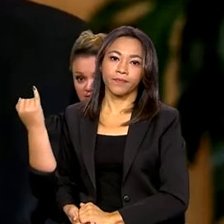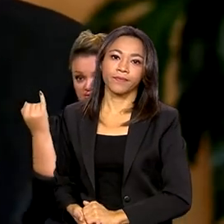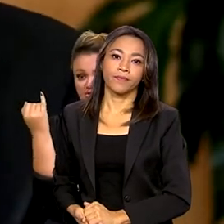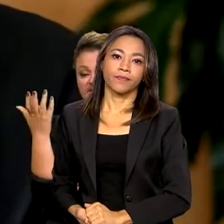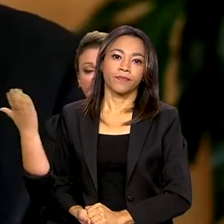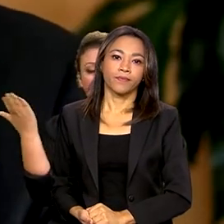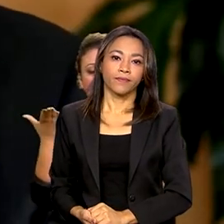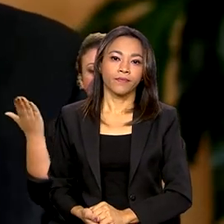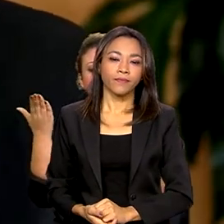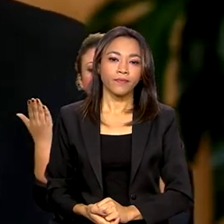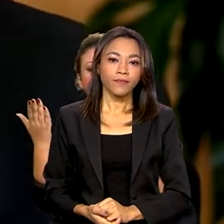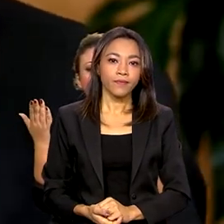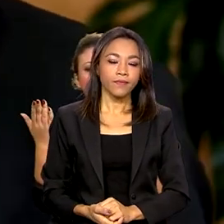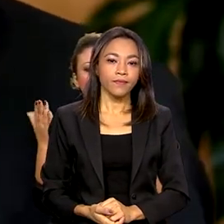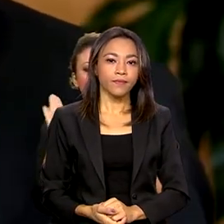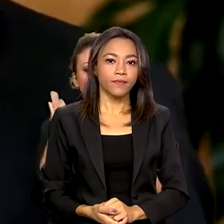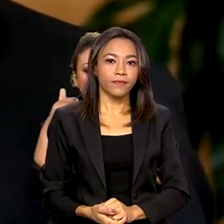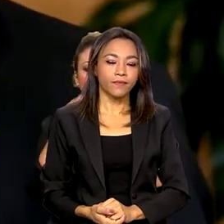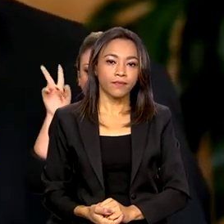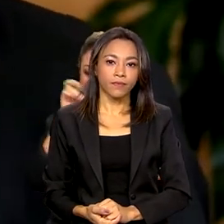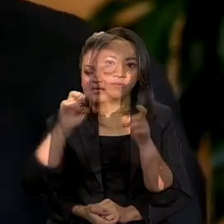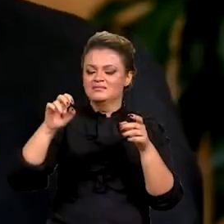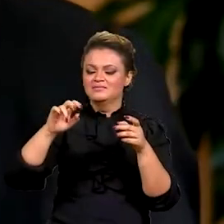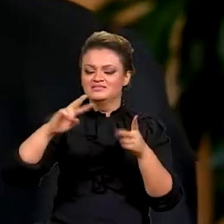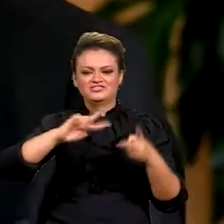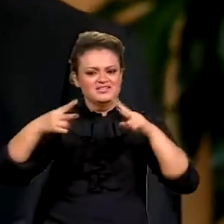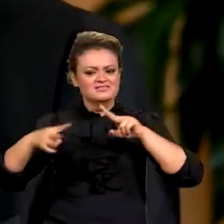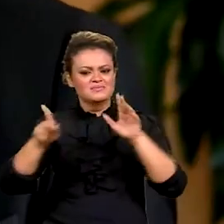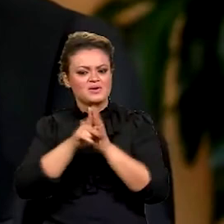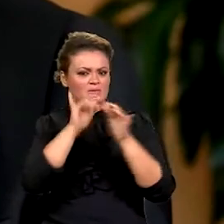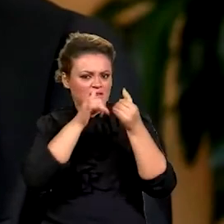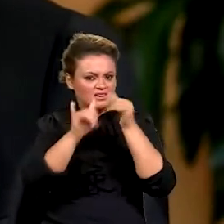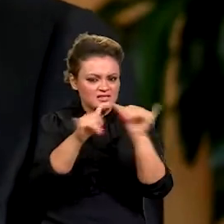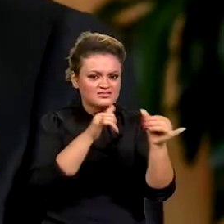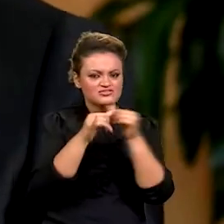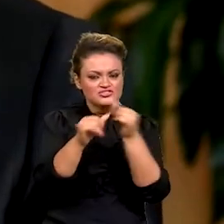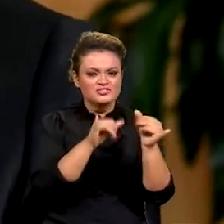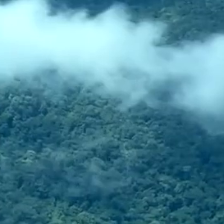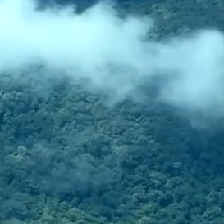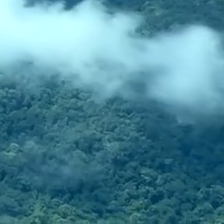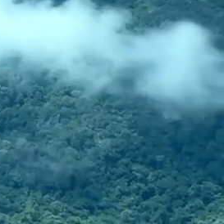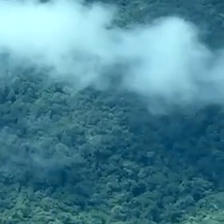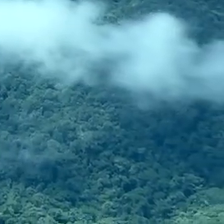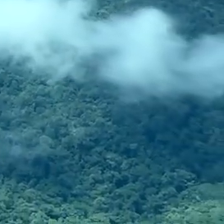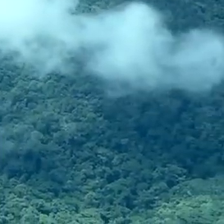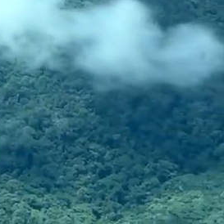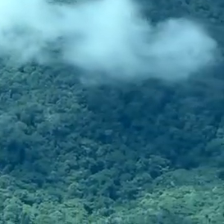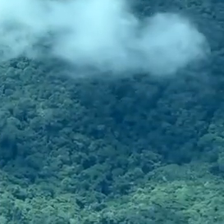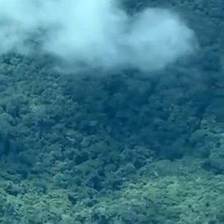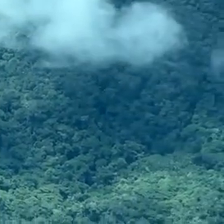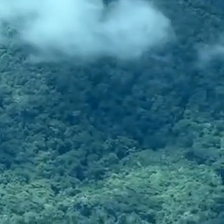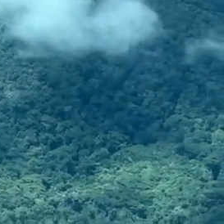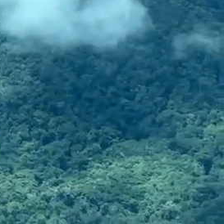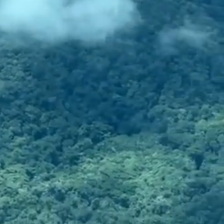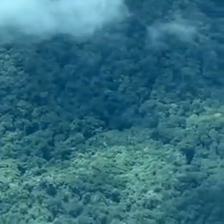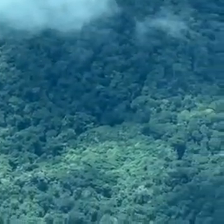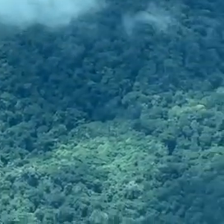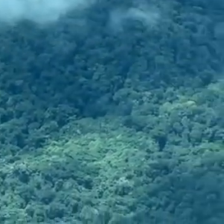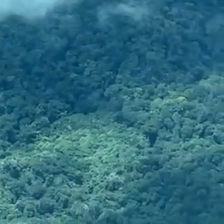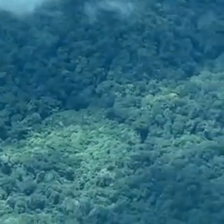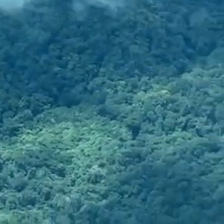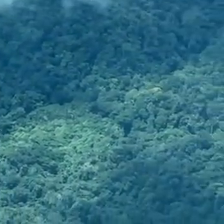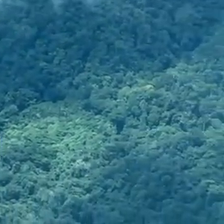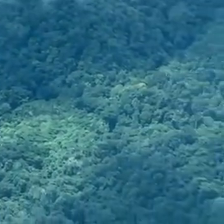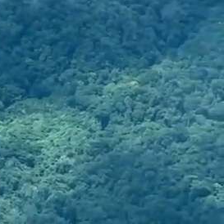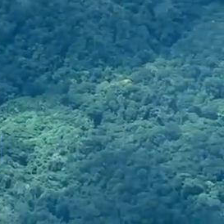transição energética que o mundo está atravessando, o Brasil está virando mais importante ainda, porque todo mundo está de olho na